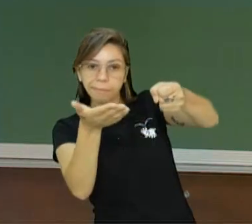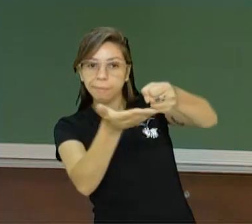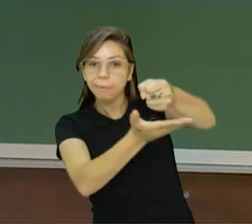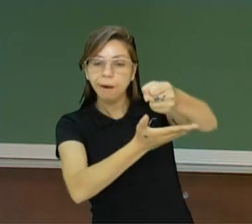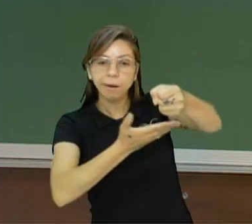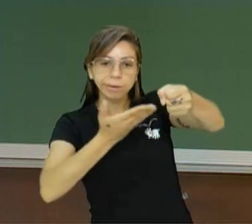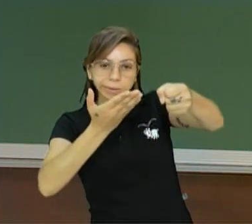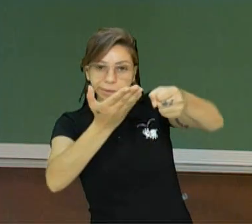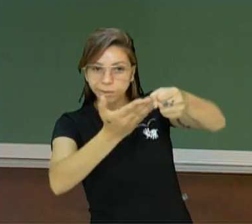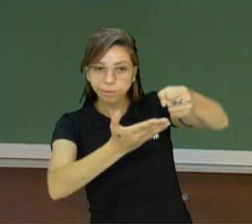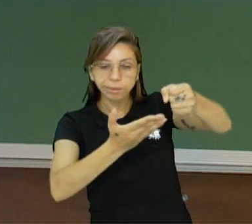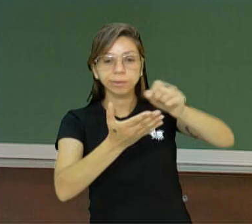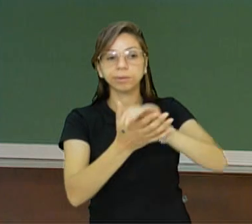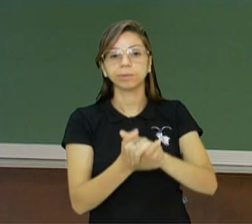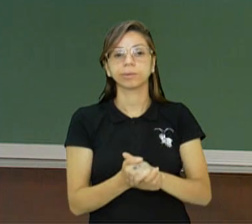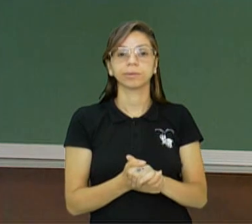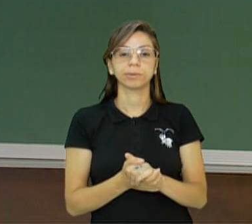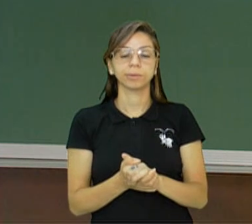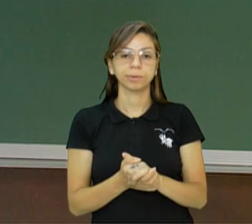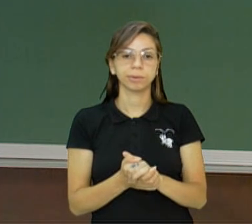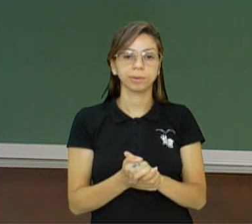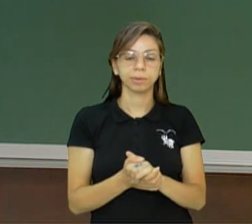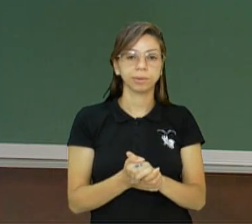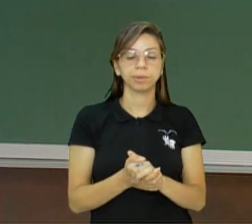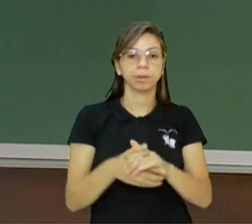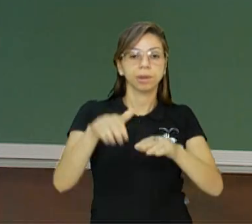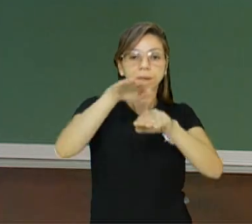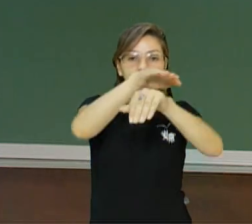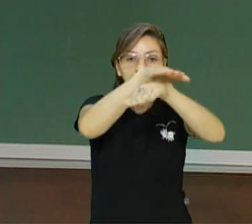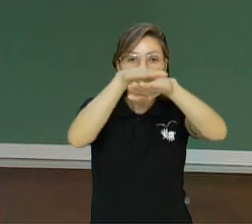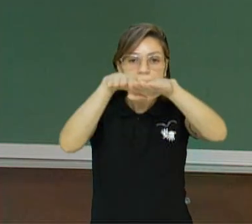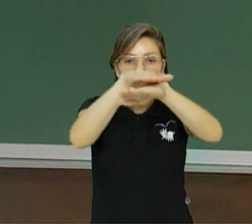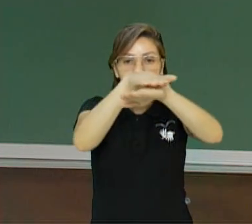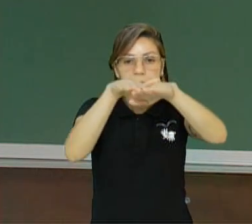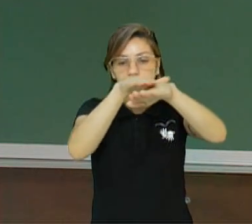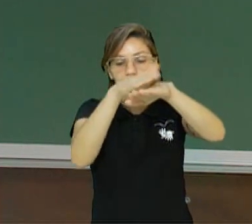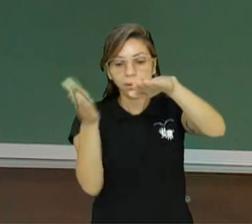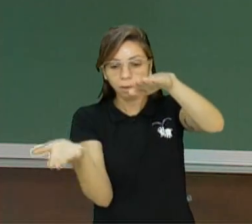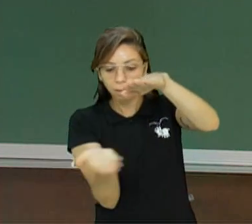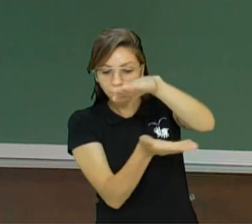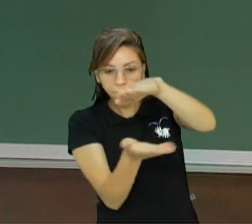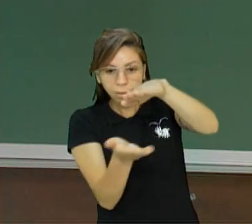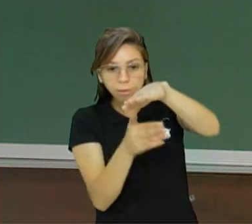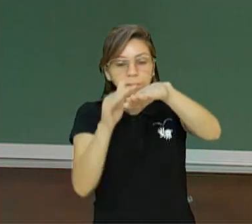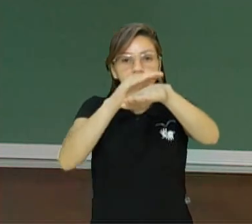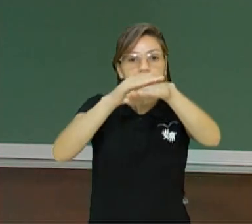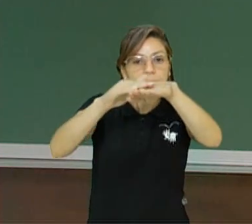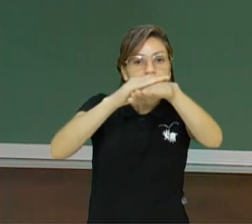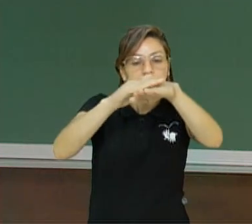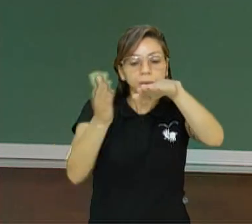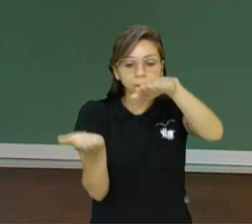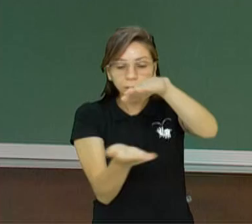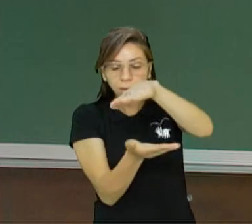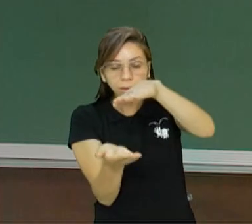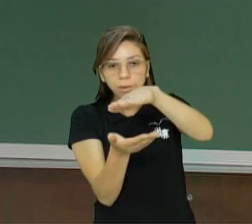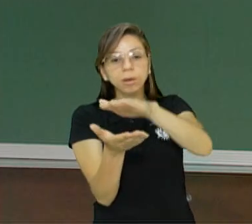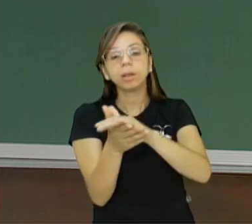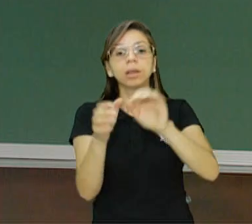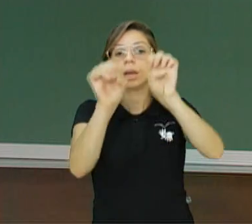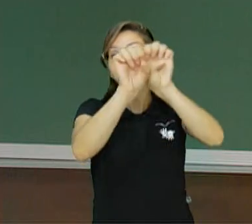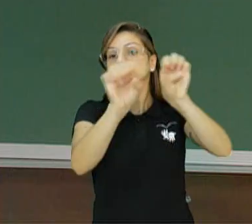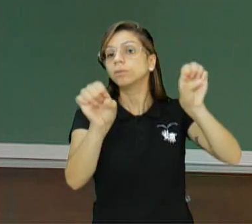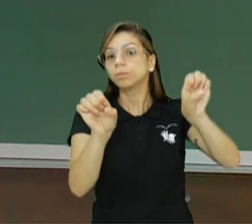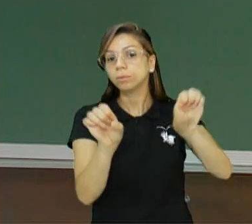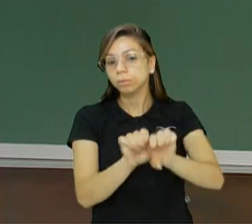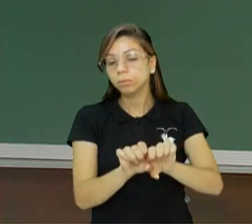aquela parte que vai embaixo e a outra que vai em cima ali do nosso prisma, que vai dar o suporte e a sustentação para